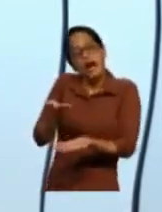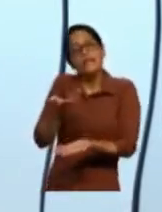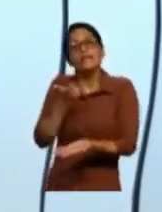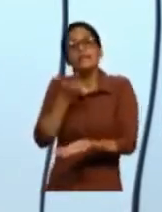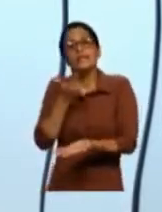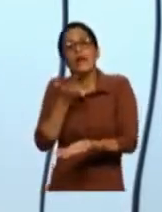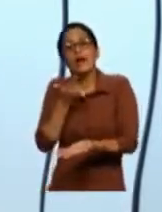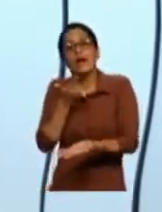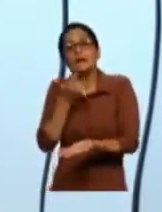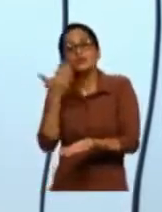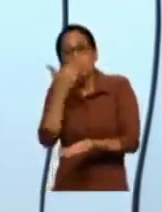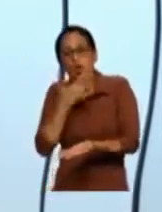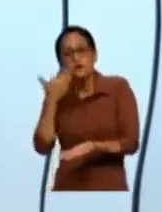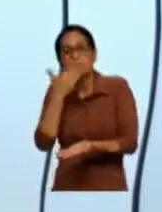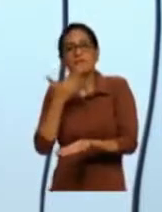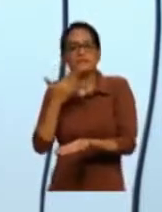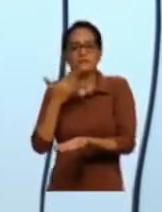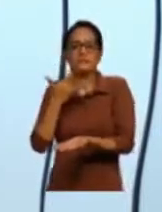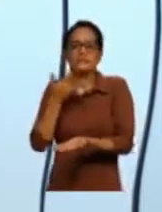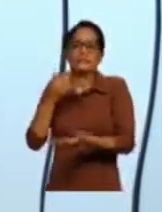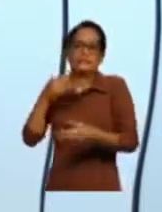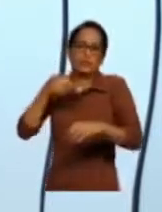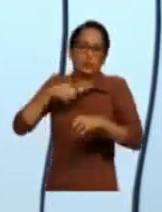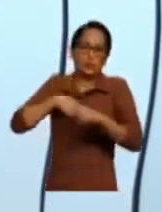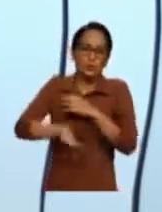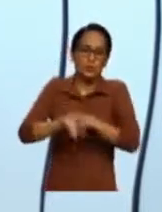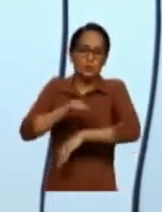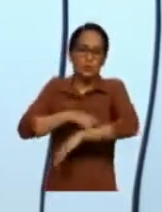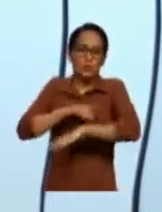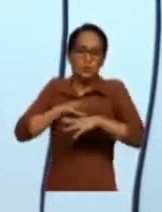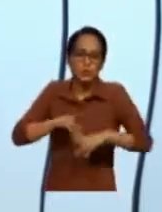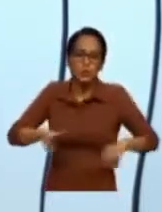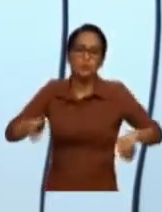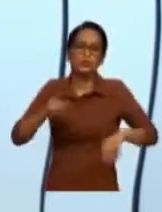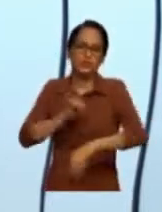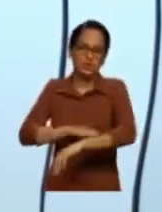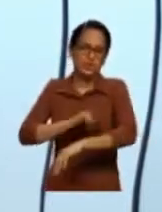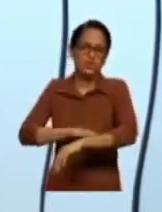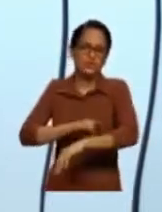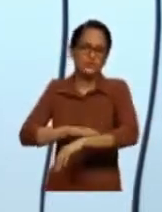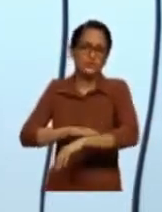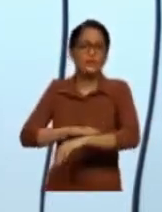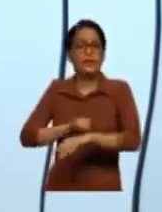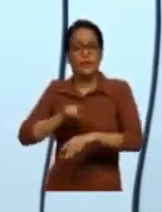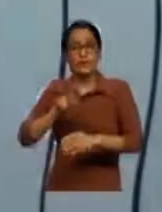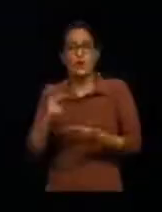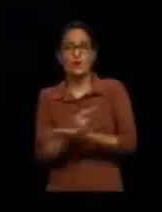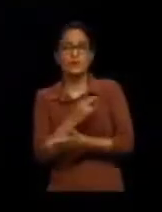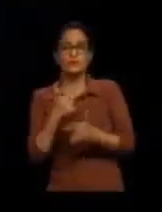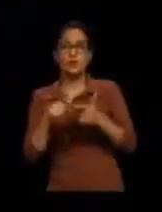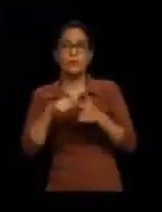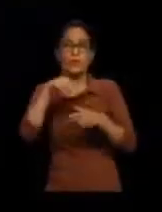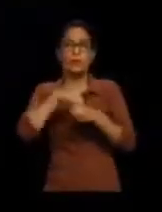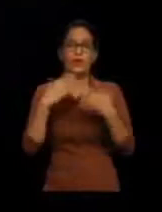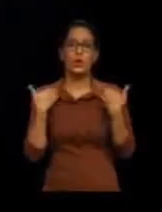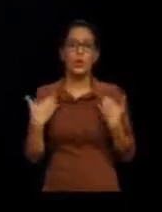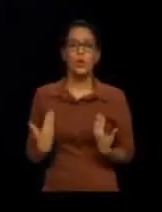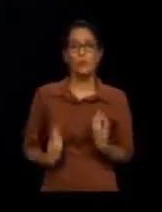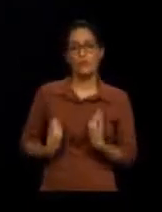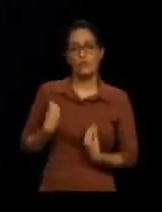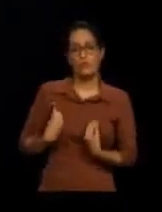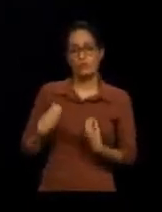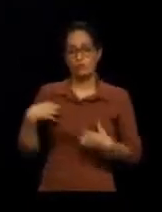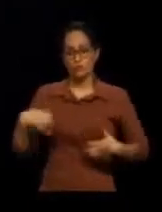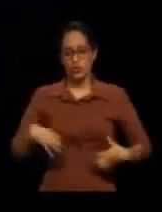urina. E isso vai trazer alguns distúrbios para o nosso corpo. Então, vamos entender isso então. Depois que a